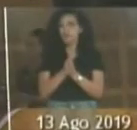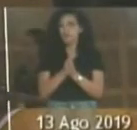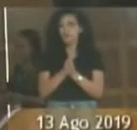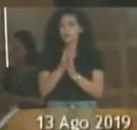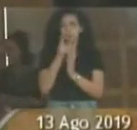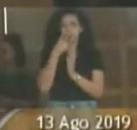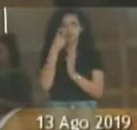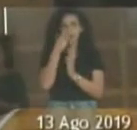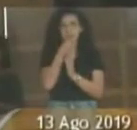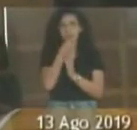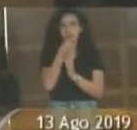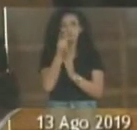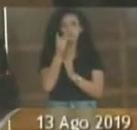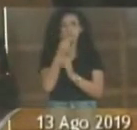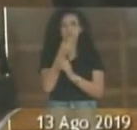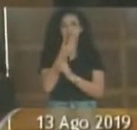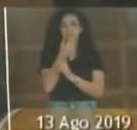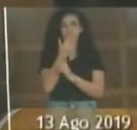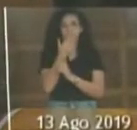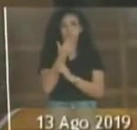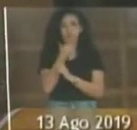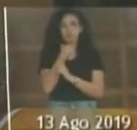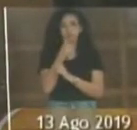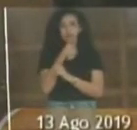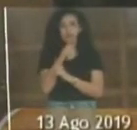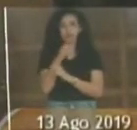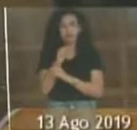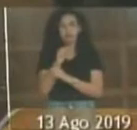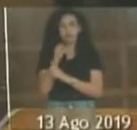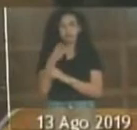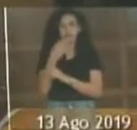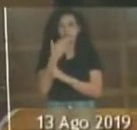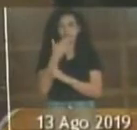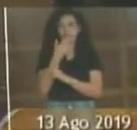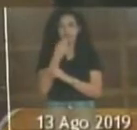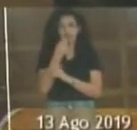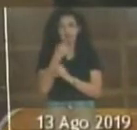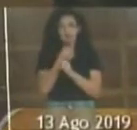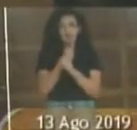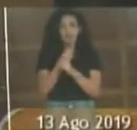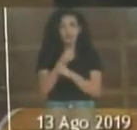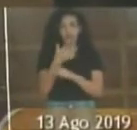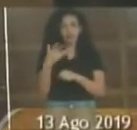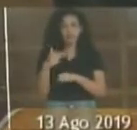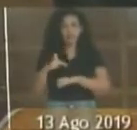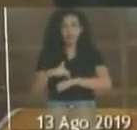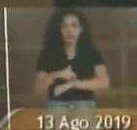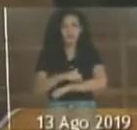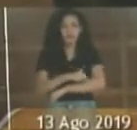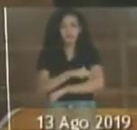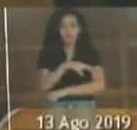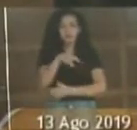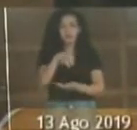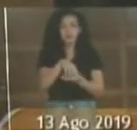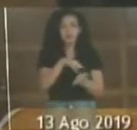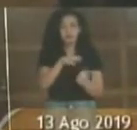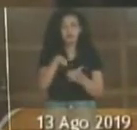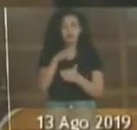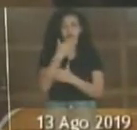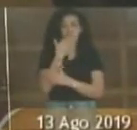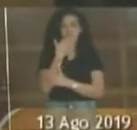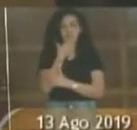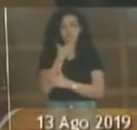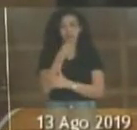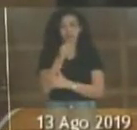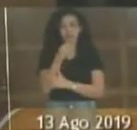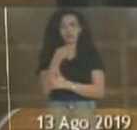Matéria do vereador Dedé Loteria. Indicação 1983, quando o prefeito a reforma nas calçadas da Travessa Santa Luzia, bairro Centro. Indicação 2084,